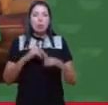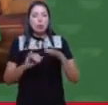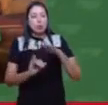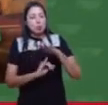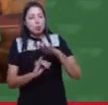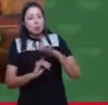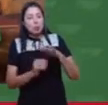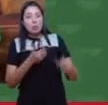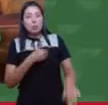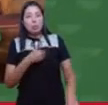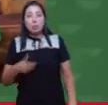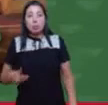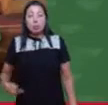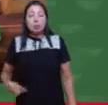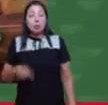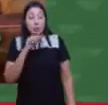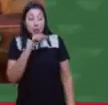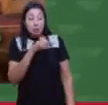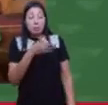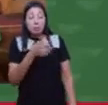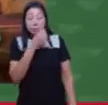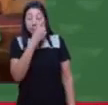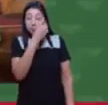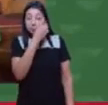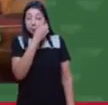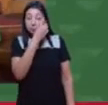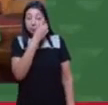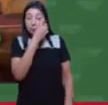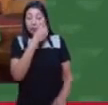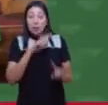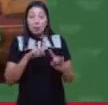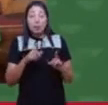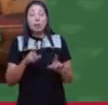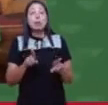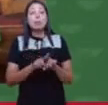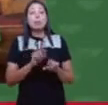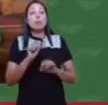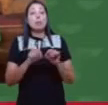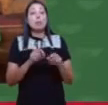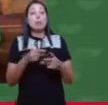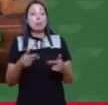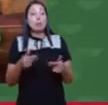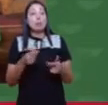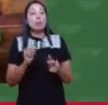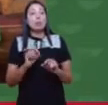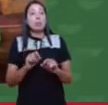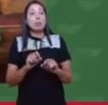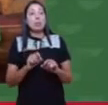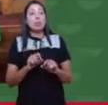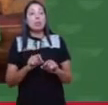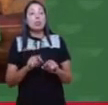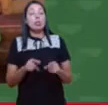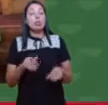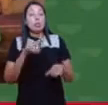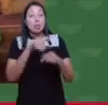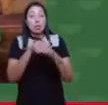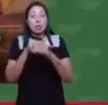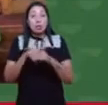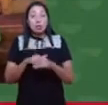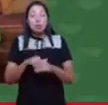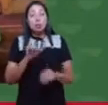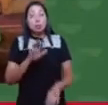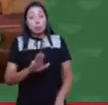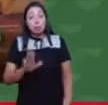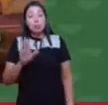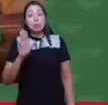institucional, com o governo que aí está, mas, de sobremaneira, com a situação de elegibilidade do